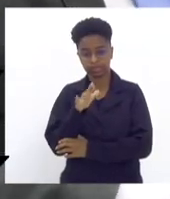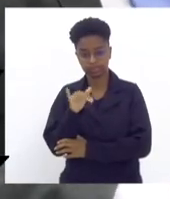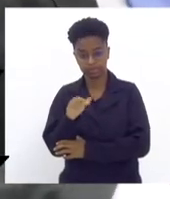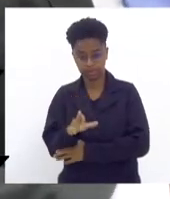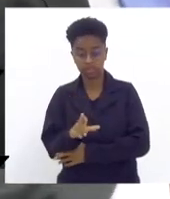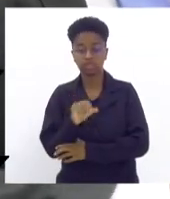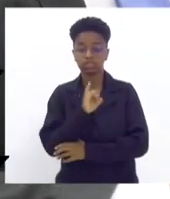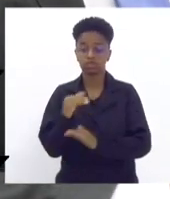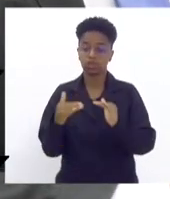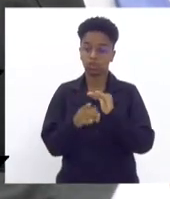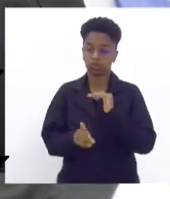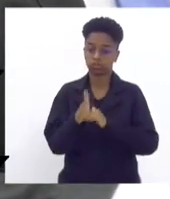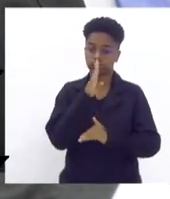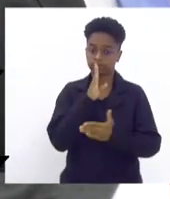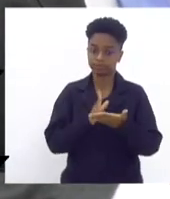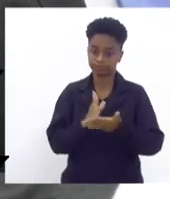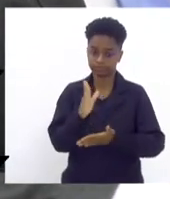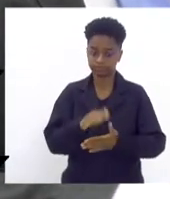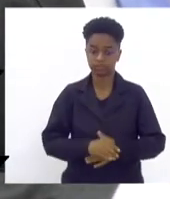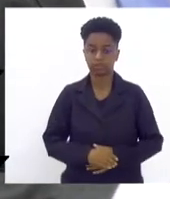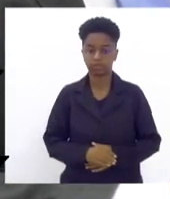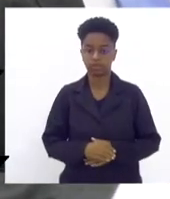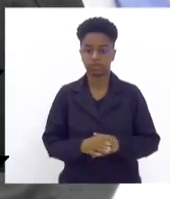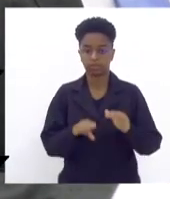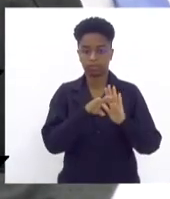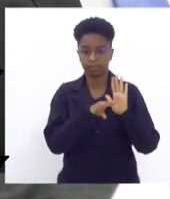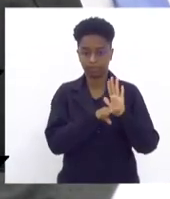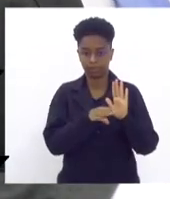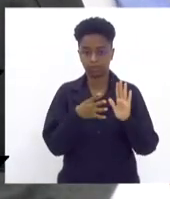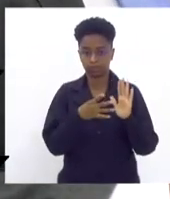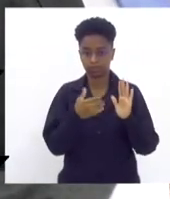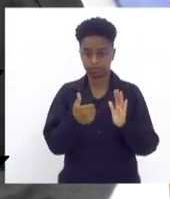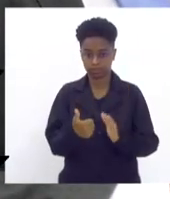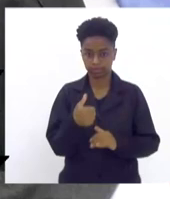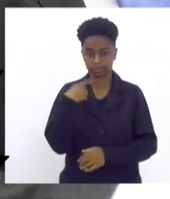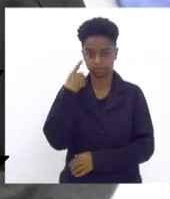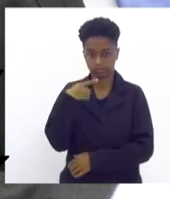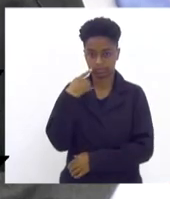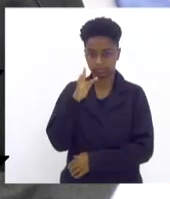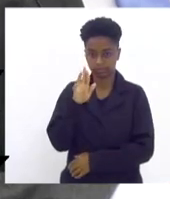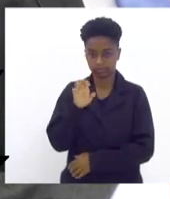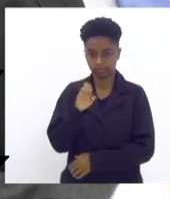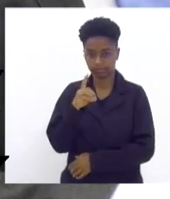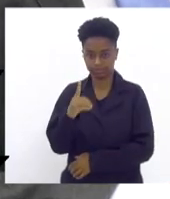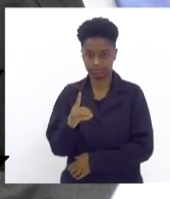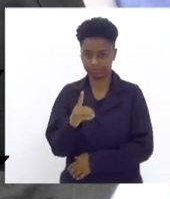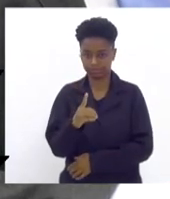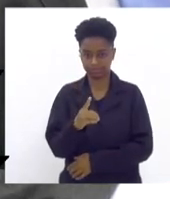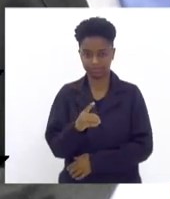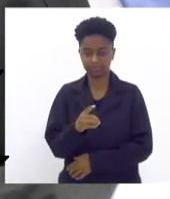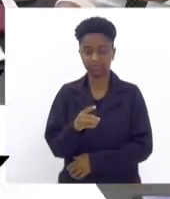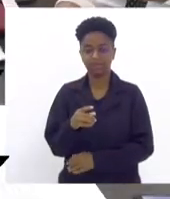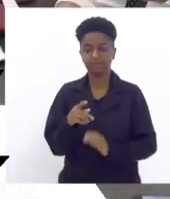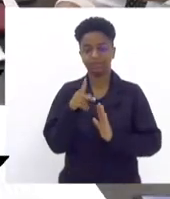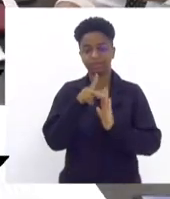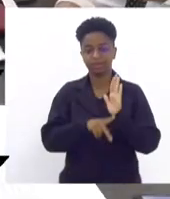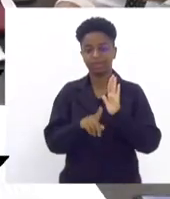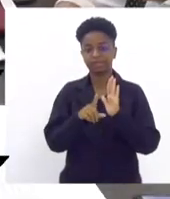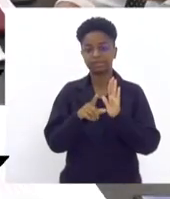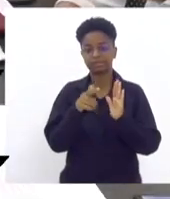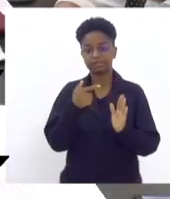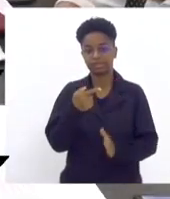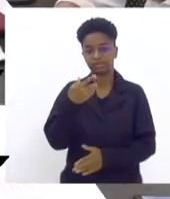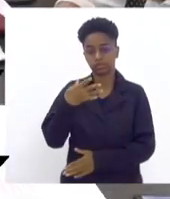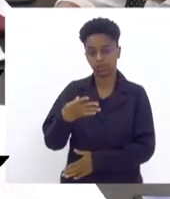a própria permanência como estão, aprovado. 41 da pauta, projeto de relatoria, deputado Fred Pacheco, ao PL 104 de 23, de autoria da